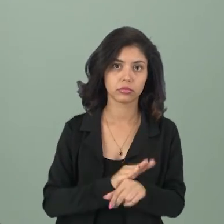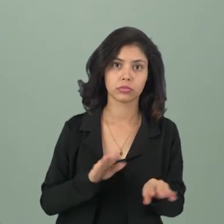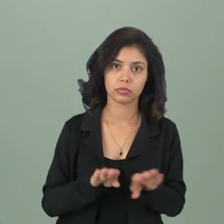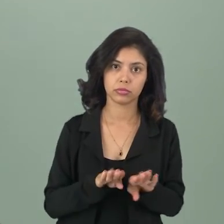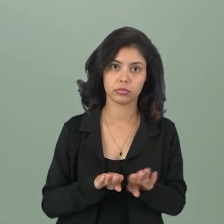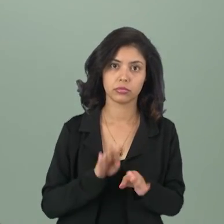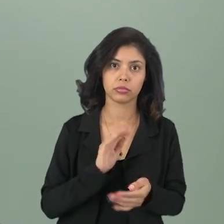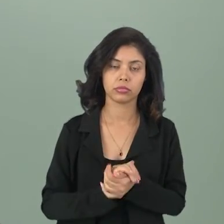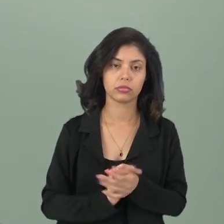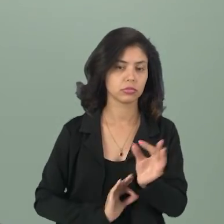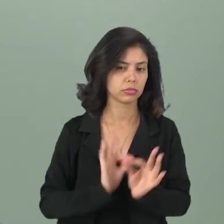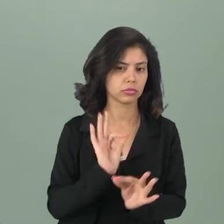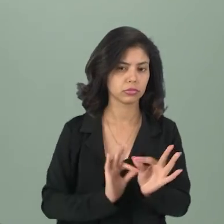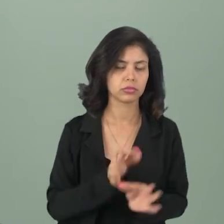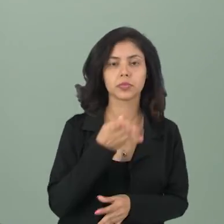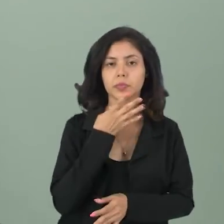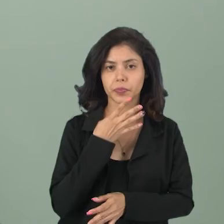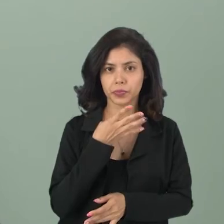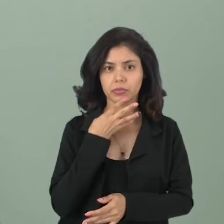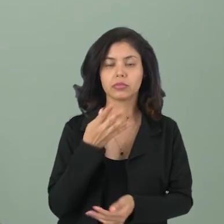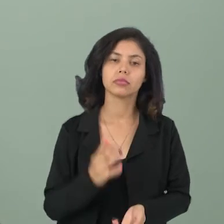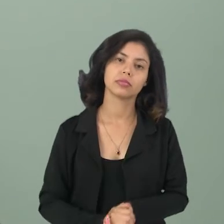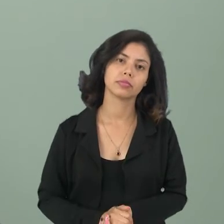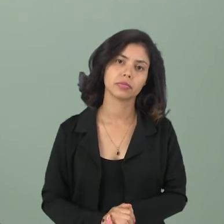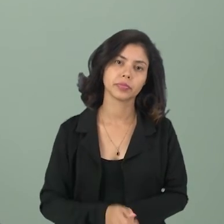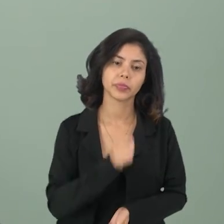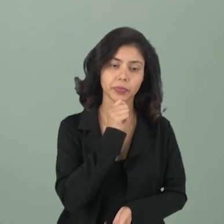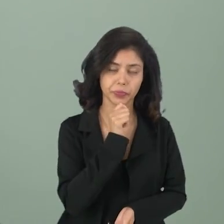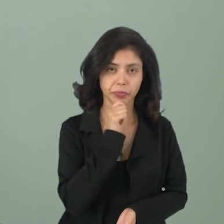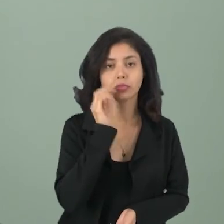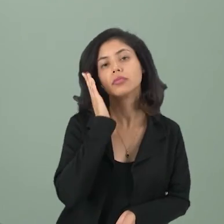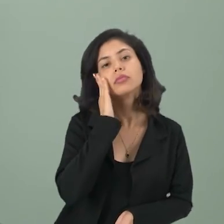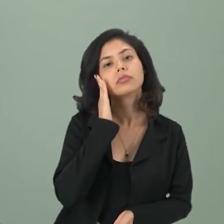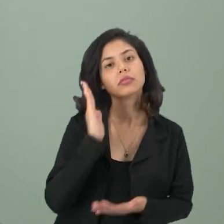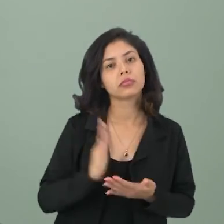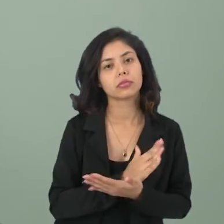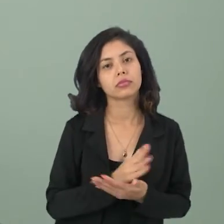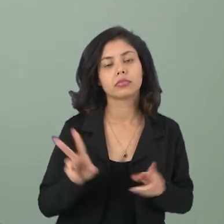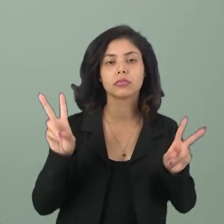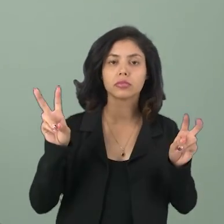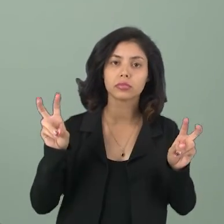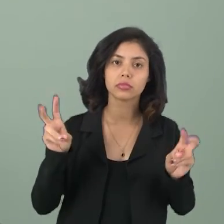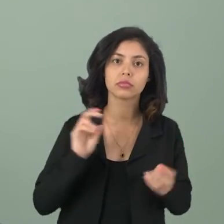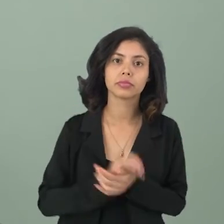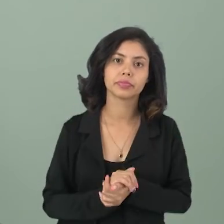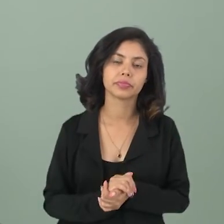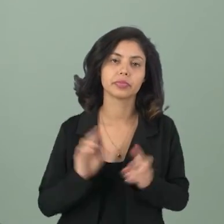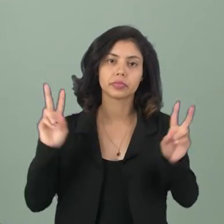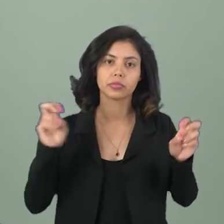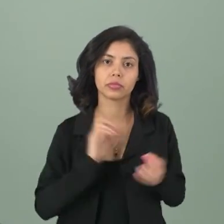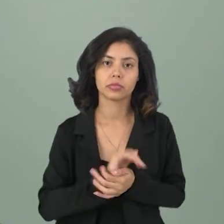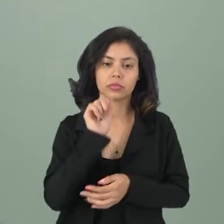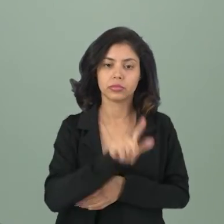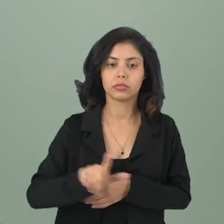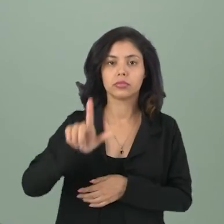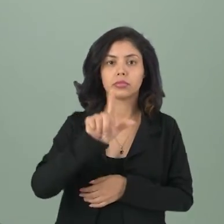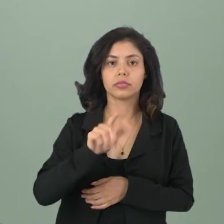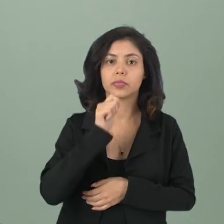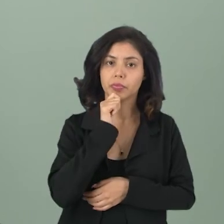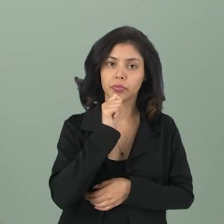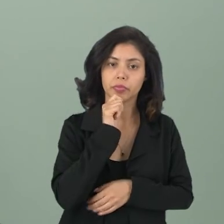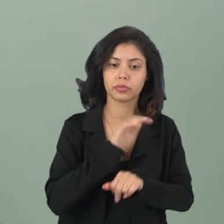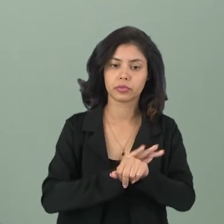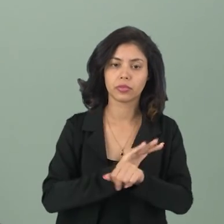também a a construir conhecimentos né a entender certos assuntos assuntos literários geralmente a